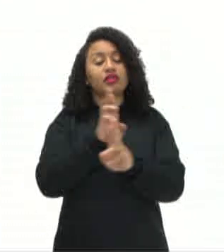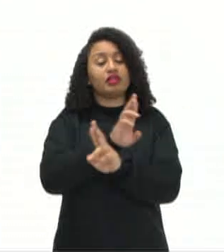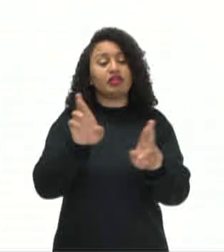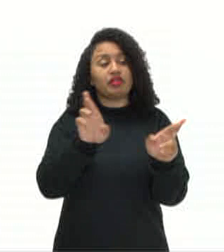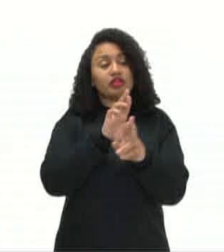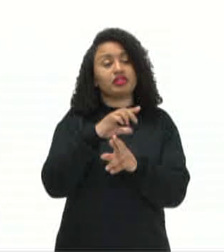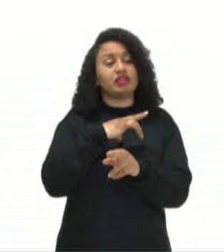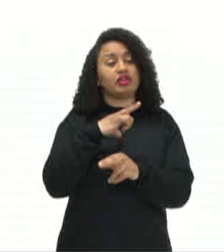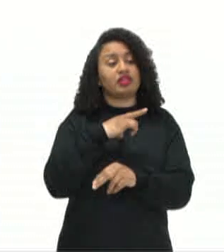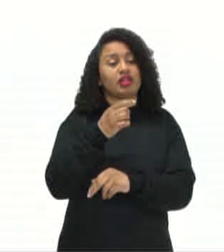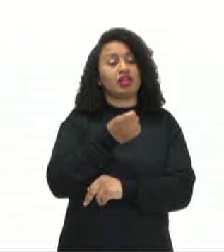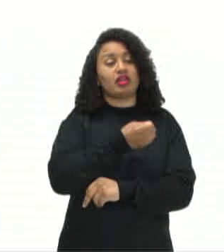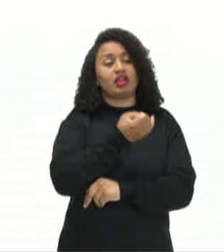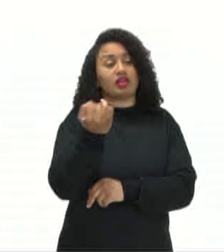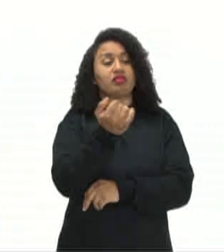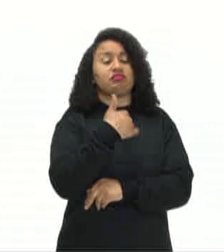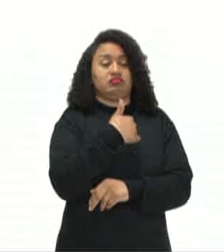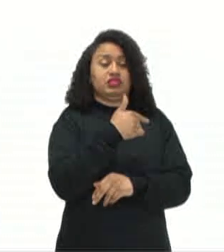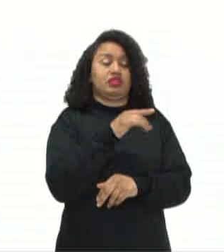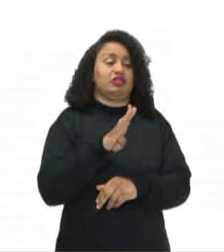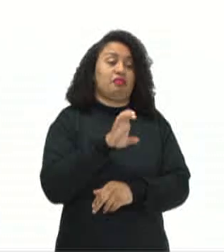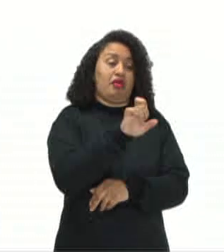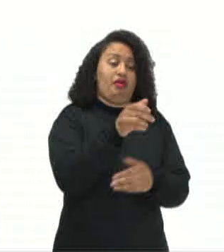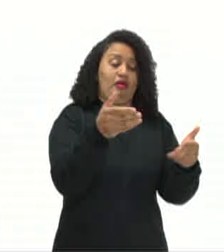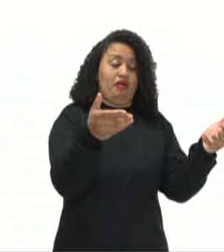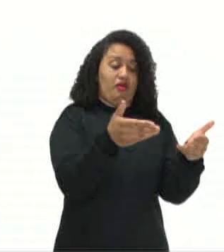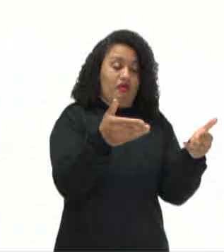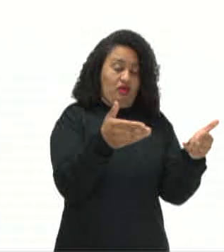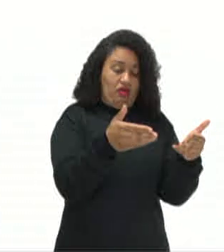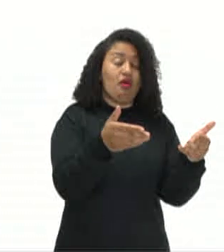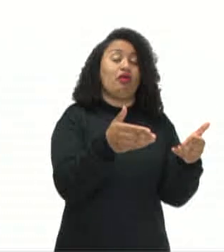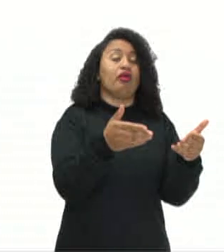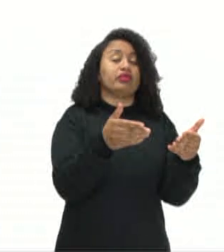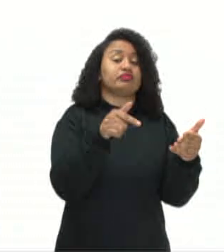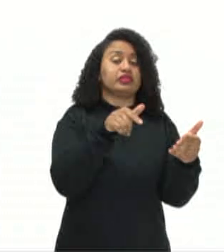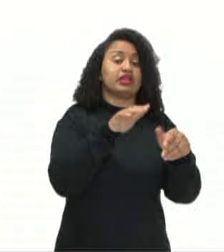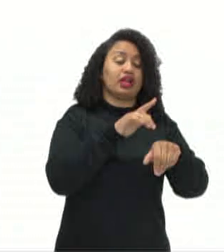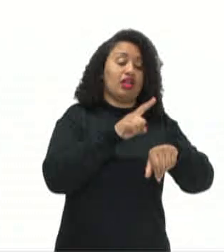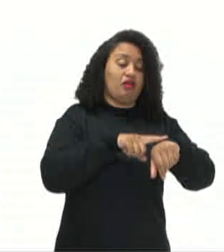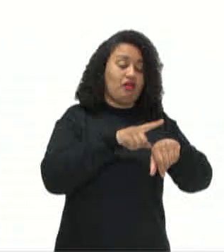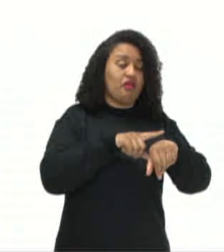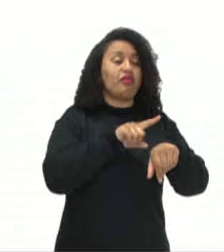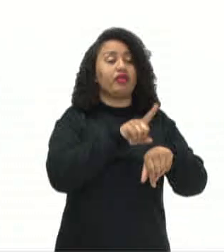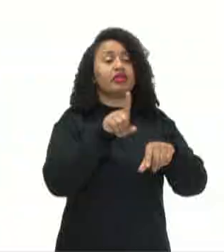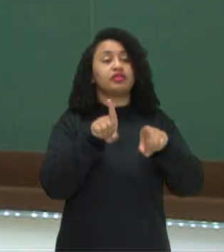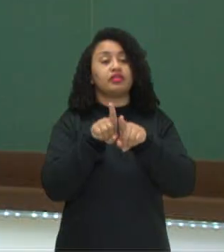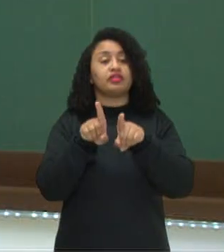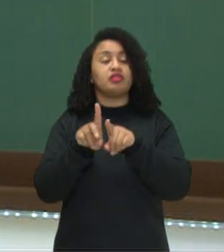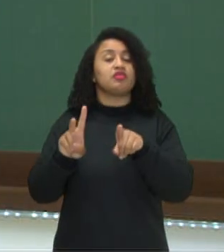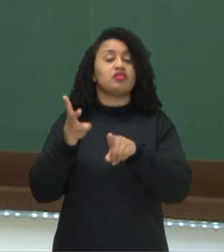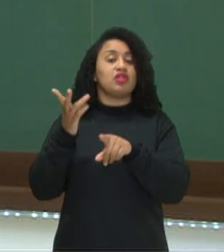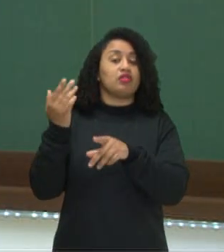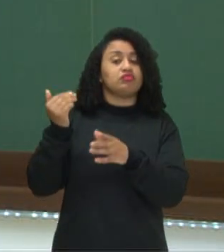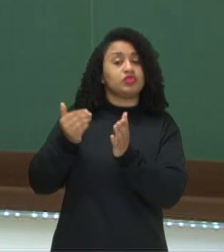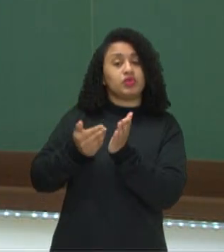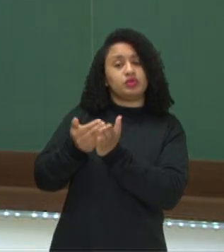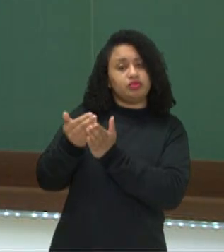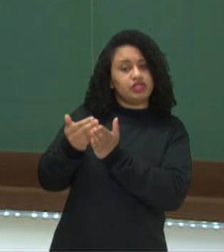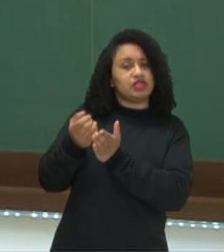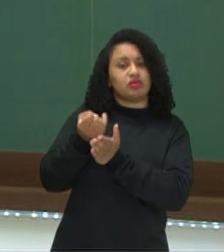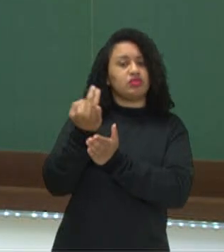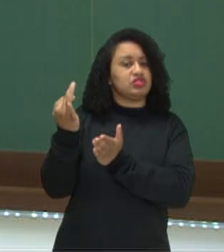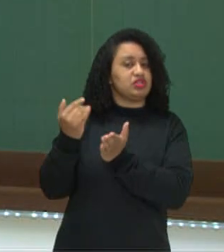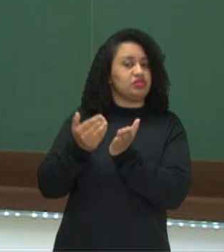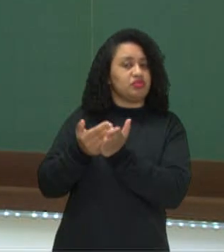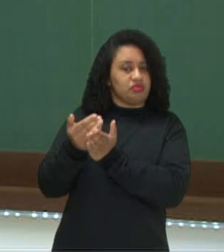a quantidade de bactérias atual, né, em determinada hora e o valor inicial? Será que